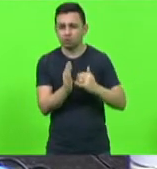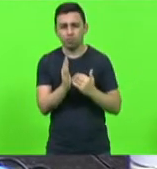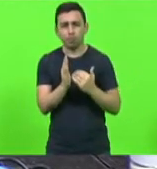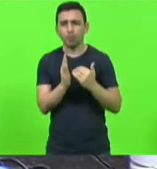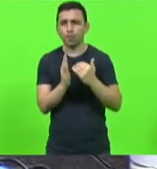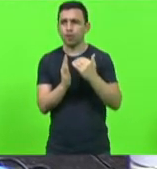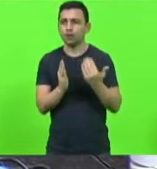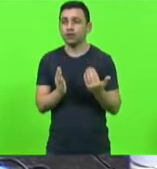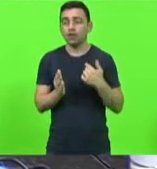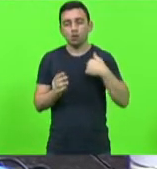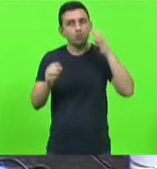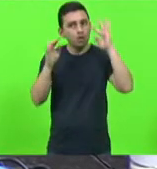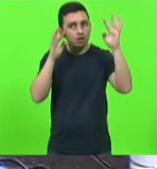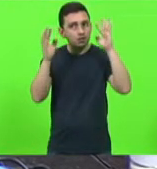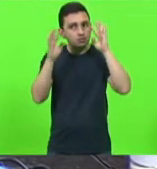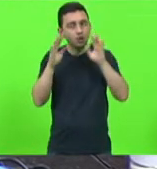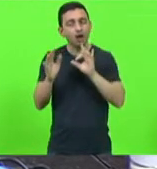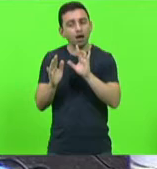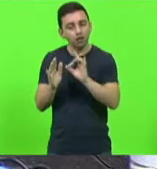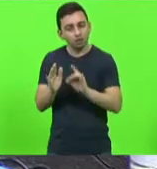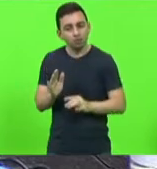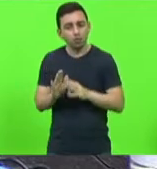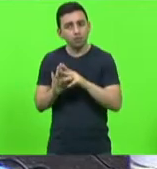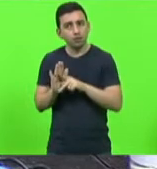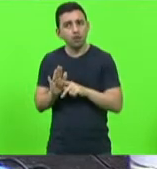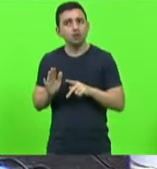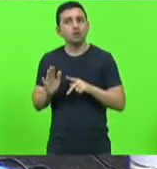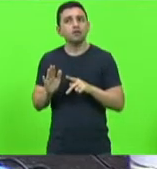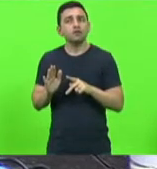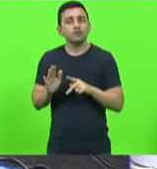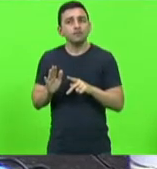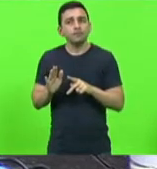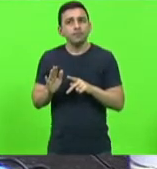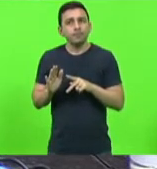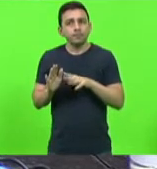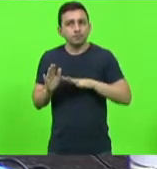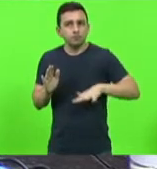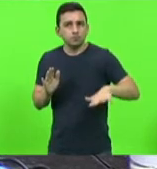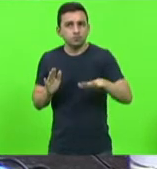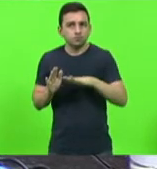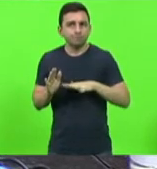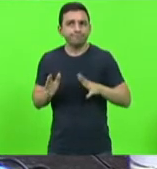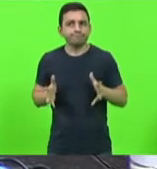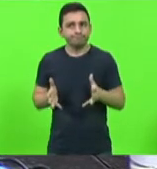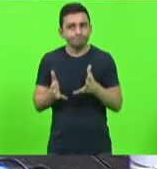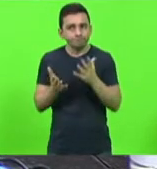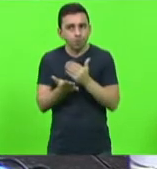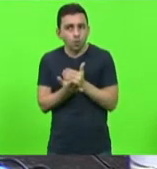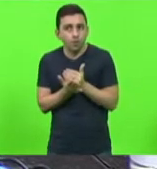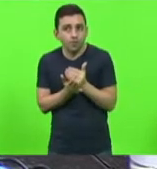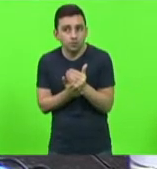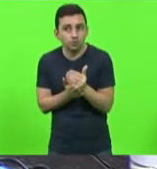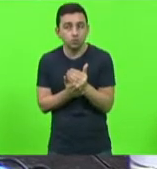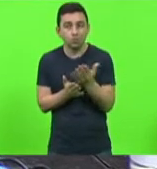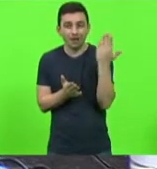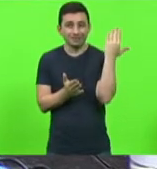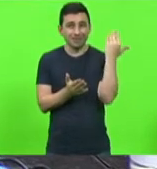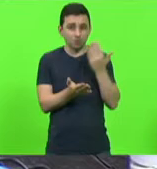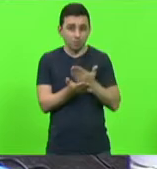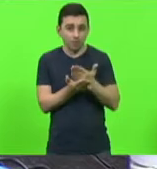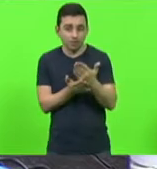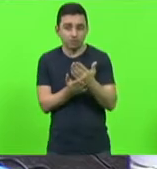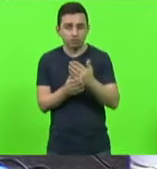cada medida dessa. Na minha opinião, as condições que ensejaram o início do pagamento dessa